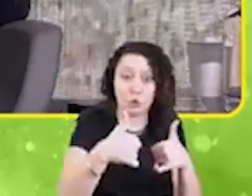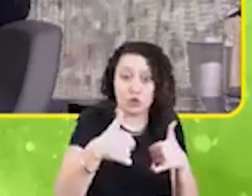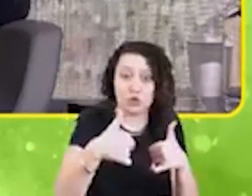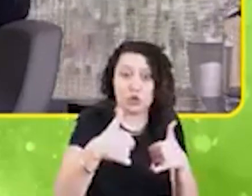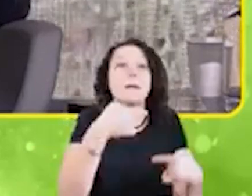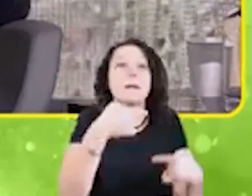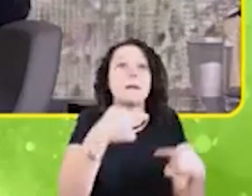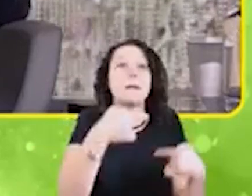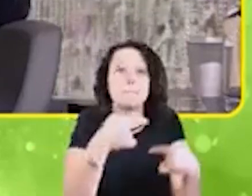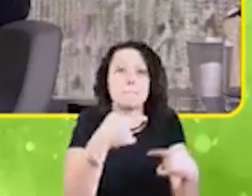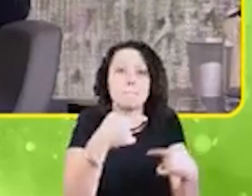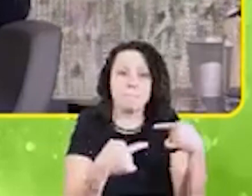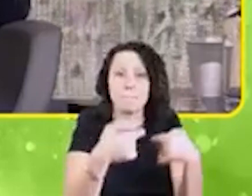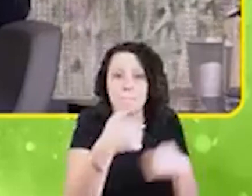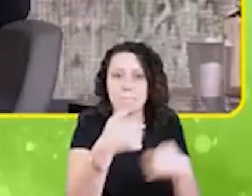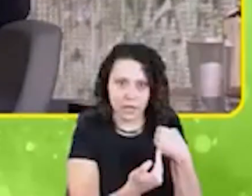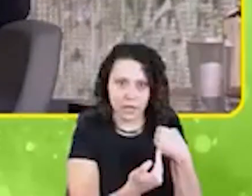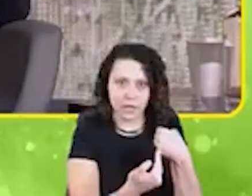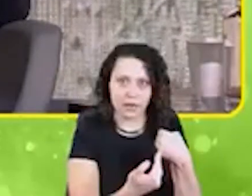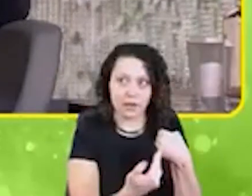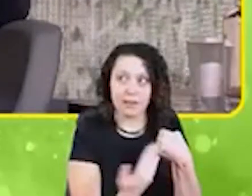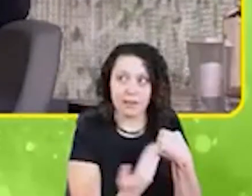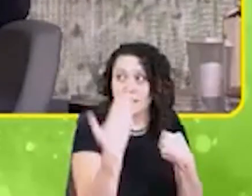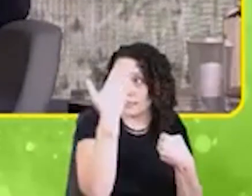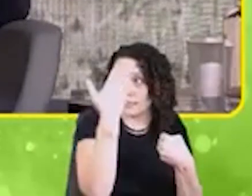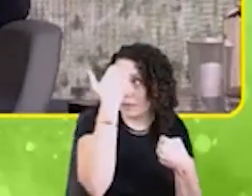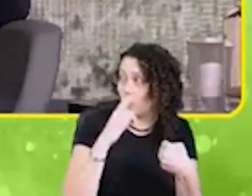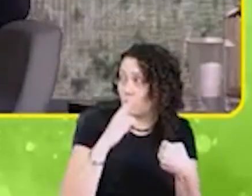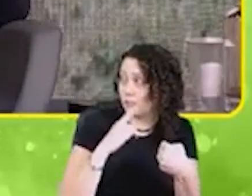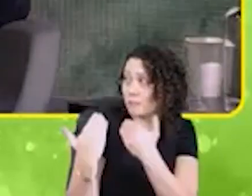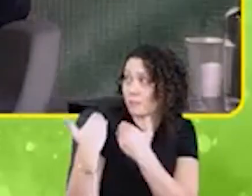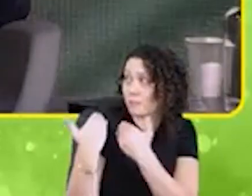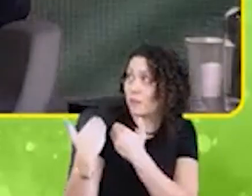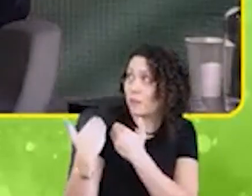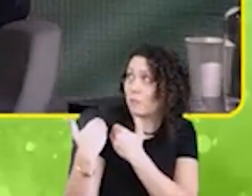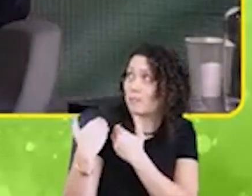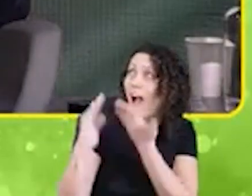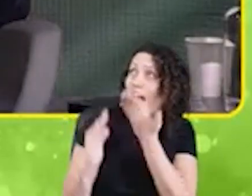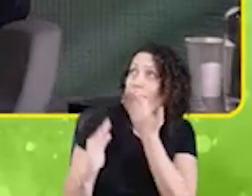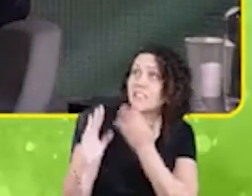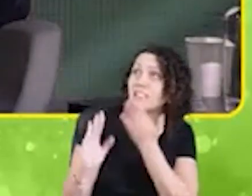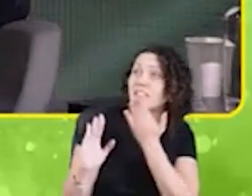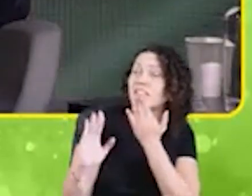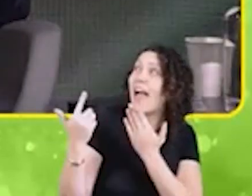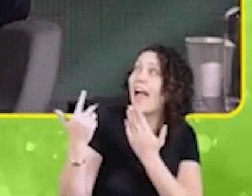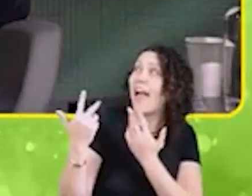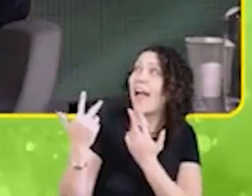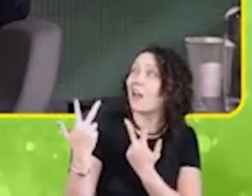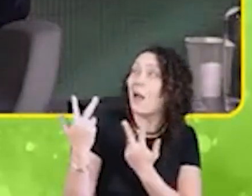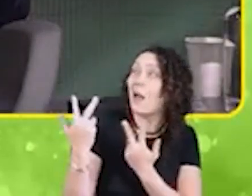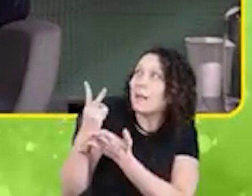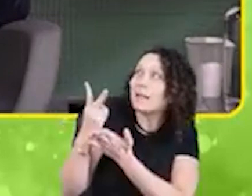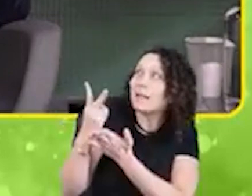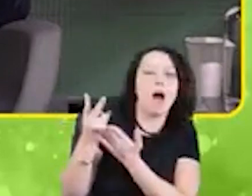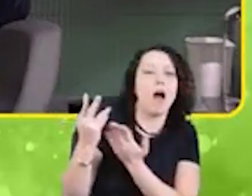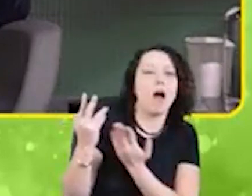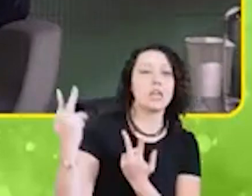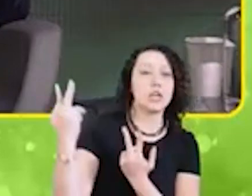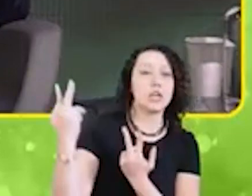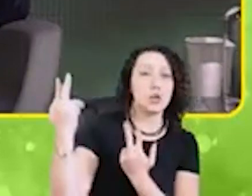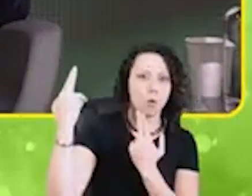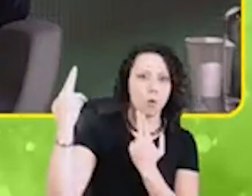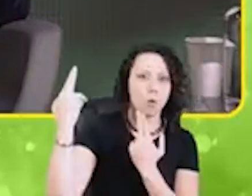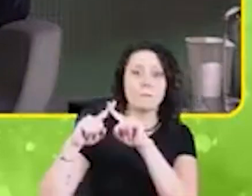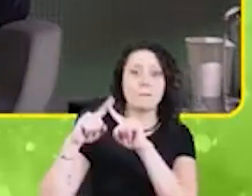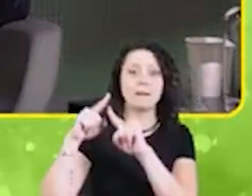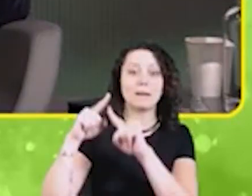das responsabilidades comuns porém diferenciadas mas o Brasil está disposto acha que aqueles países que historicamente